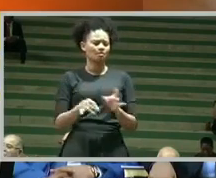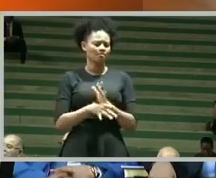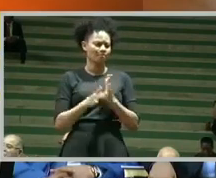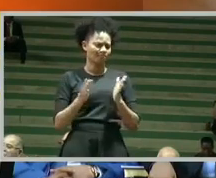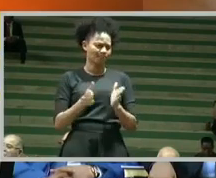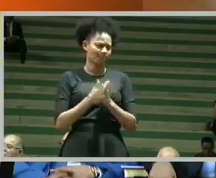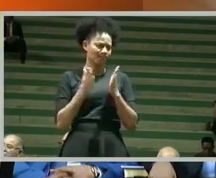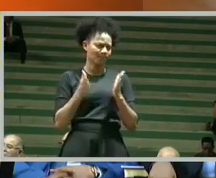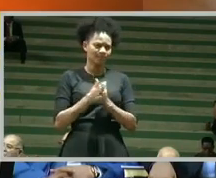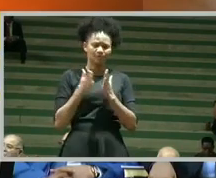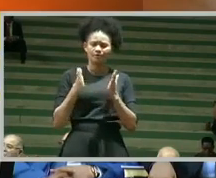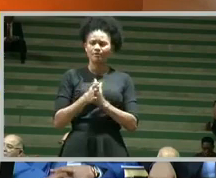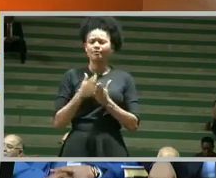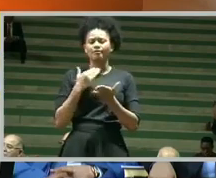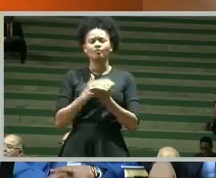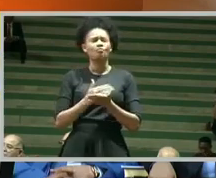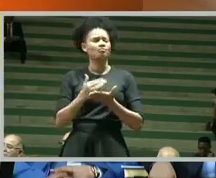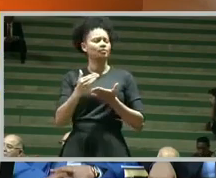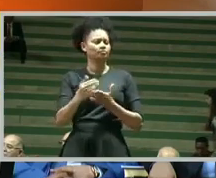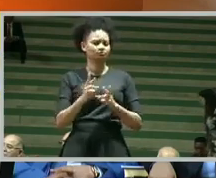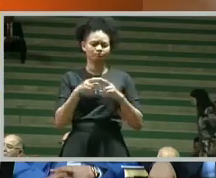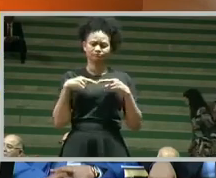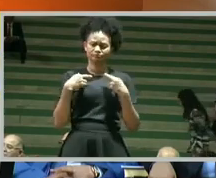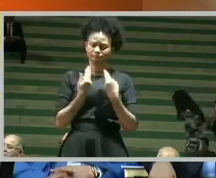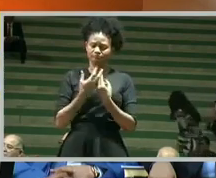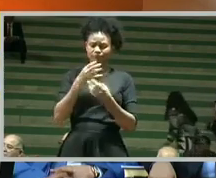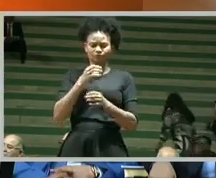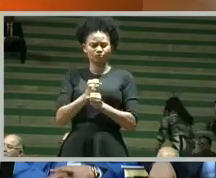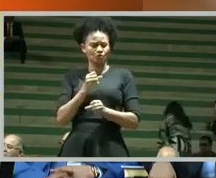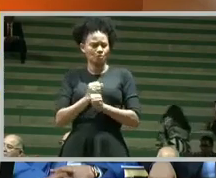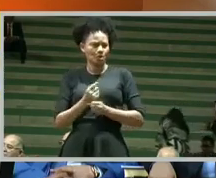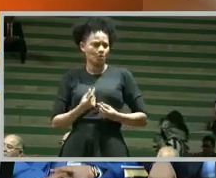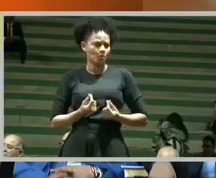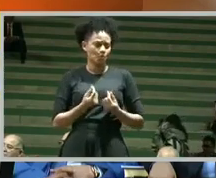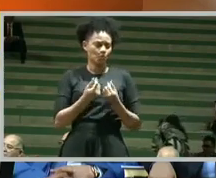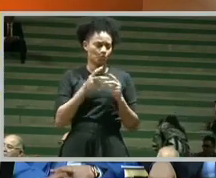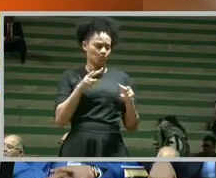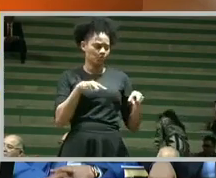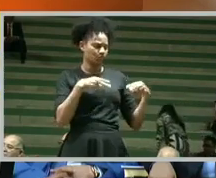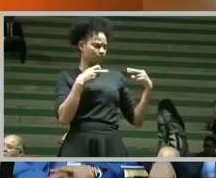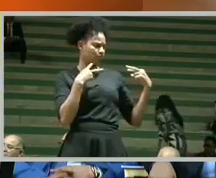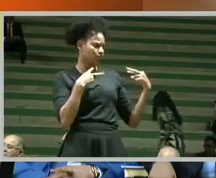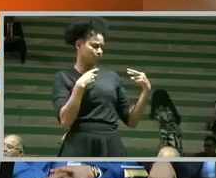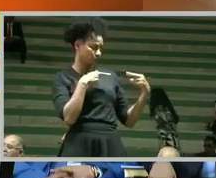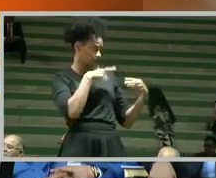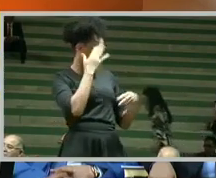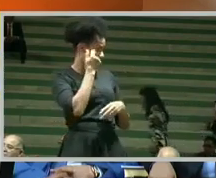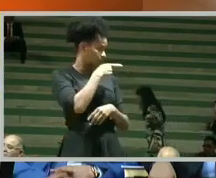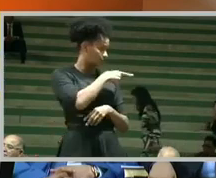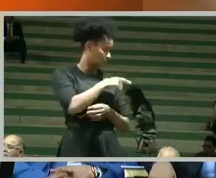vai. Aí começa a reunião. Economia. Estão tratando. Daqui a pouco um olha para o outro e diz assim: está sabendo?